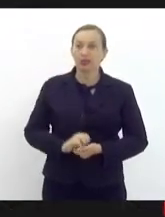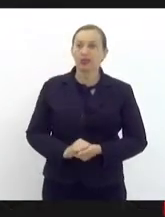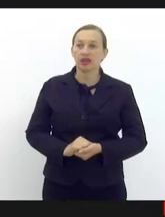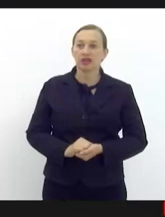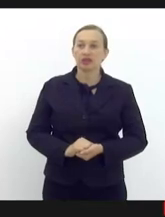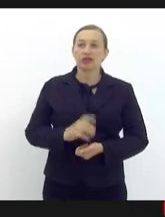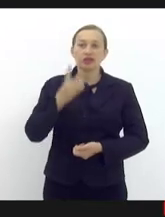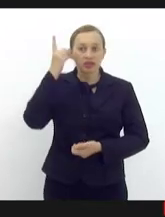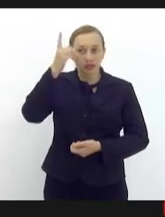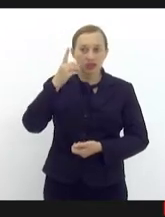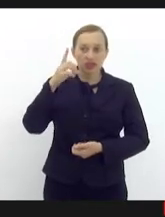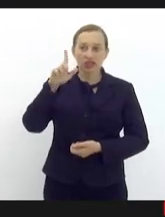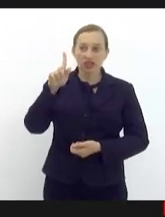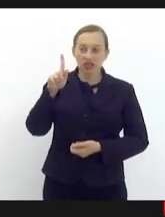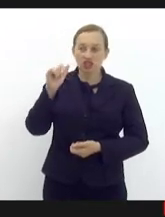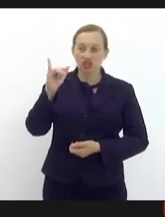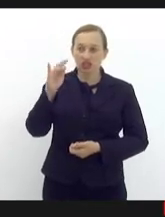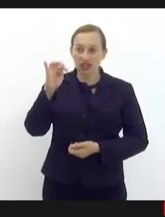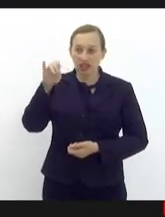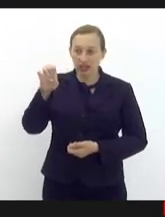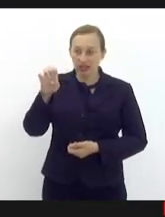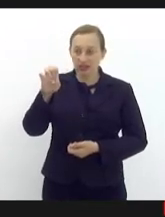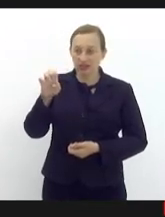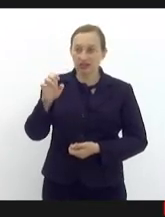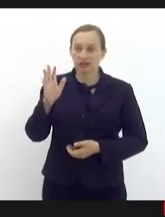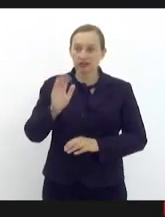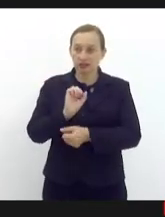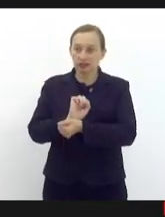Deputada Gisele Monteiro. Está online. Espera aí, Tia Ju.